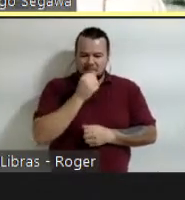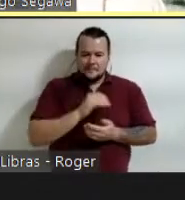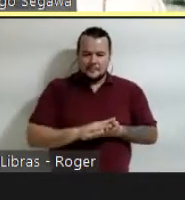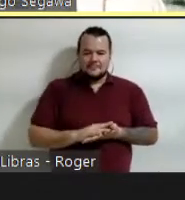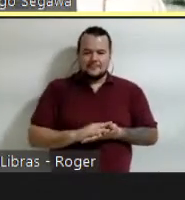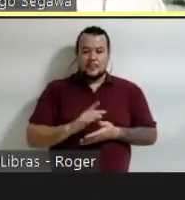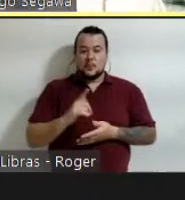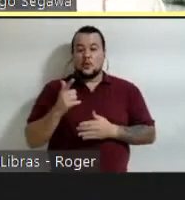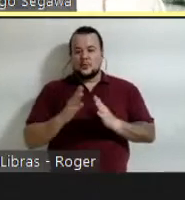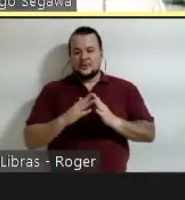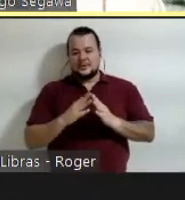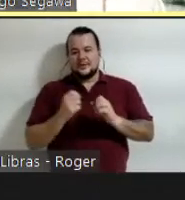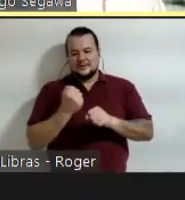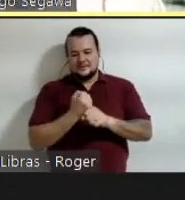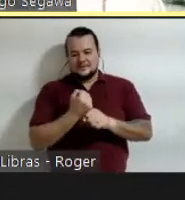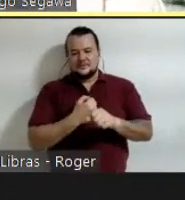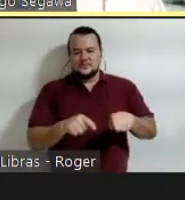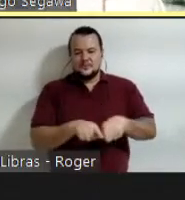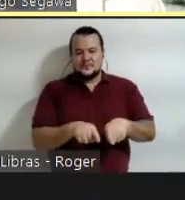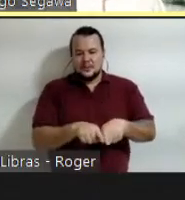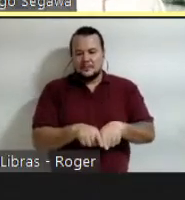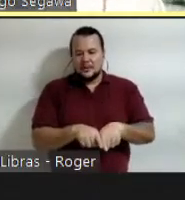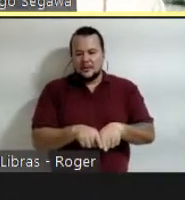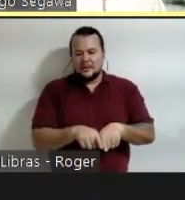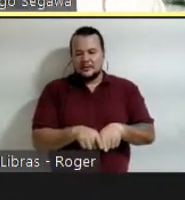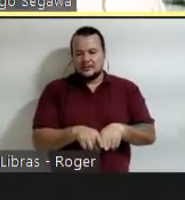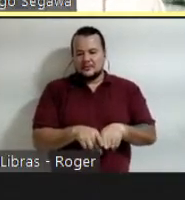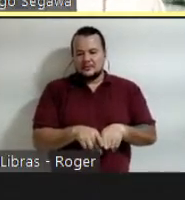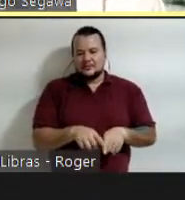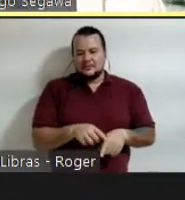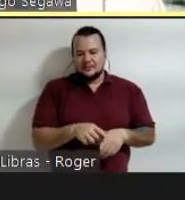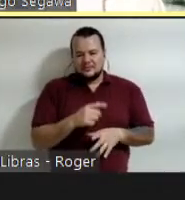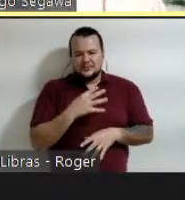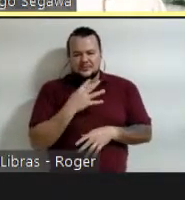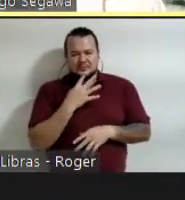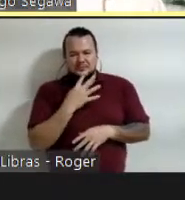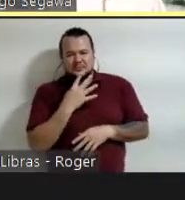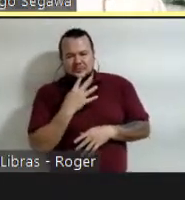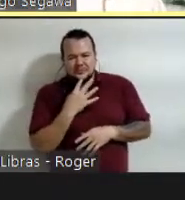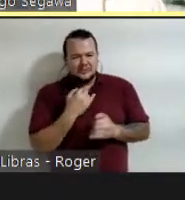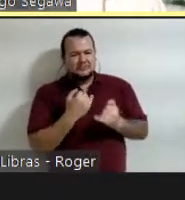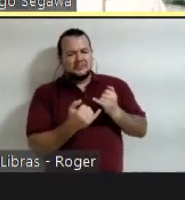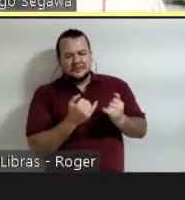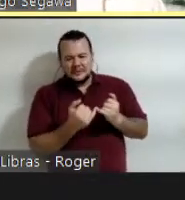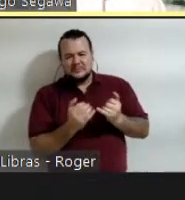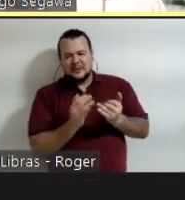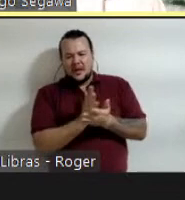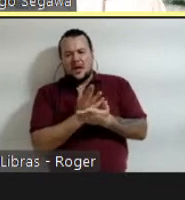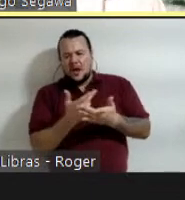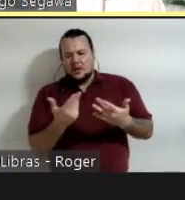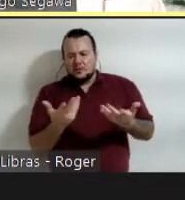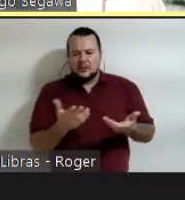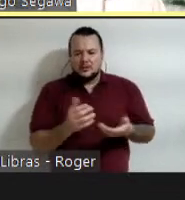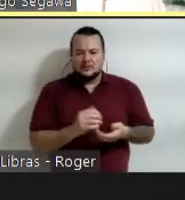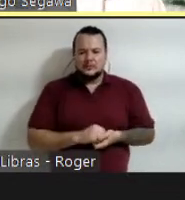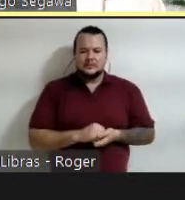né? Acho que vocês reconhecem alguma coisa. Tão Gropius, né?